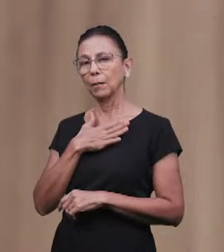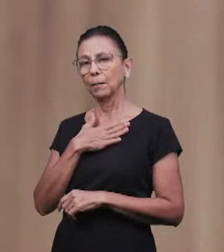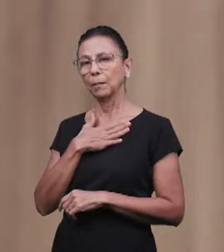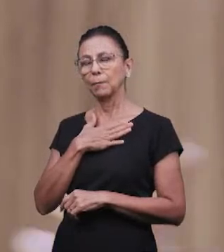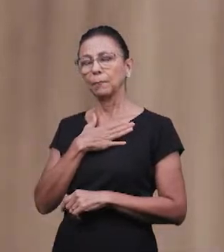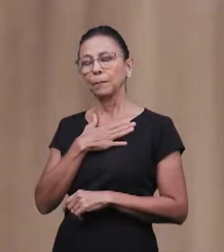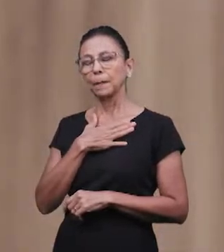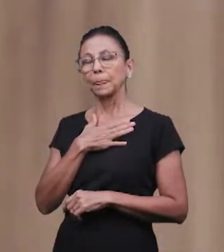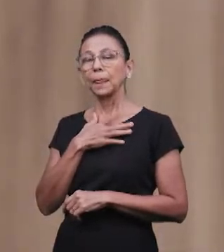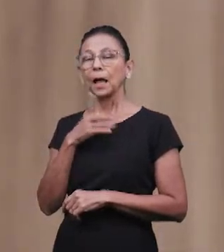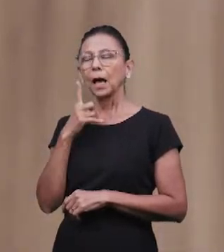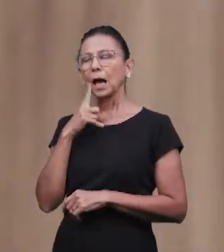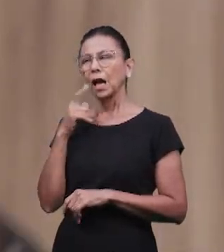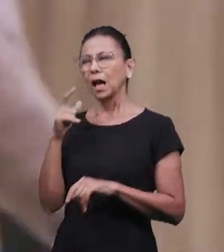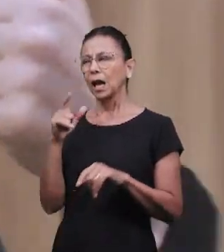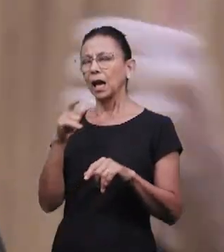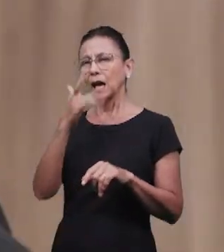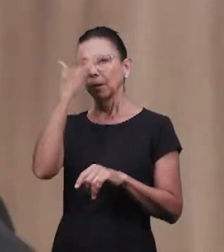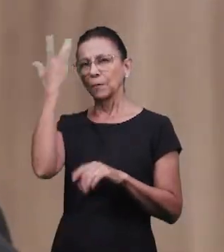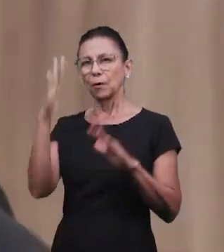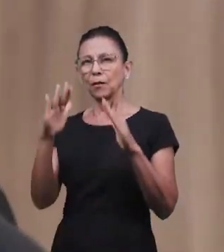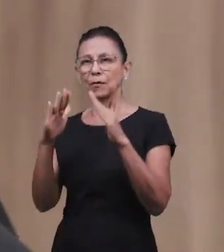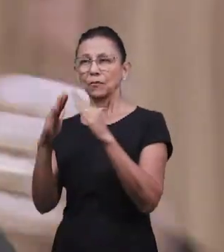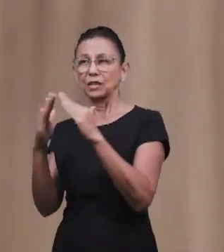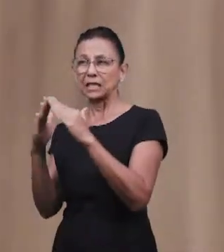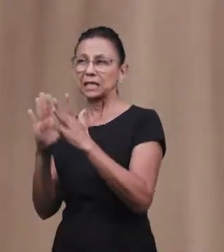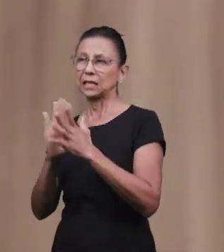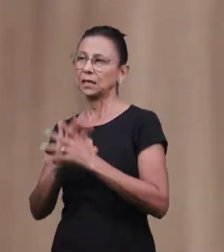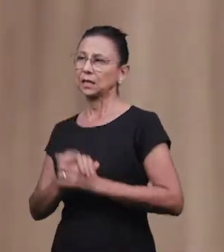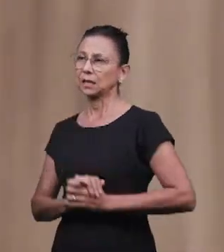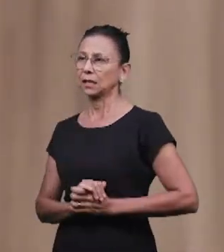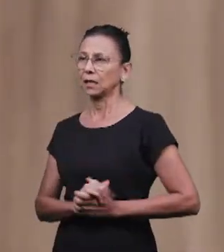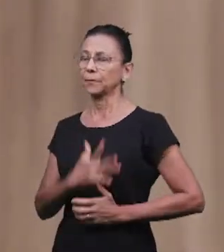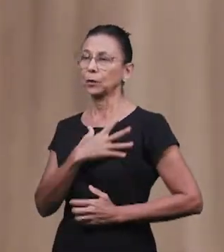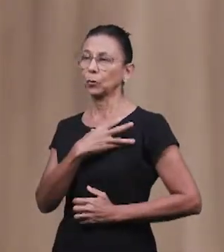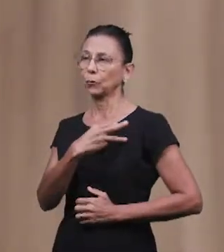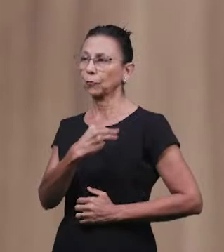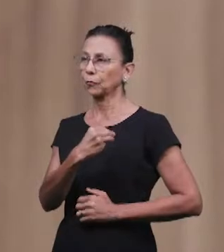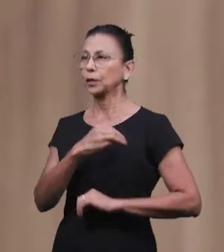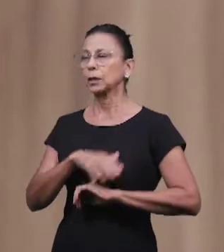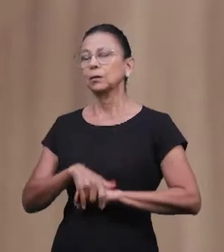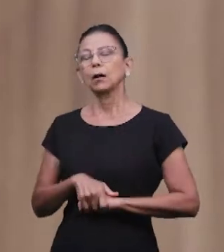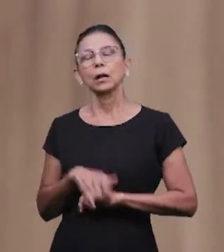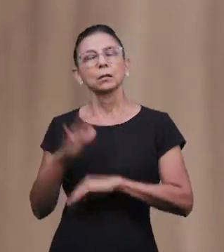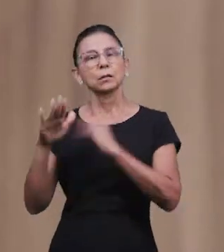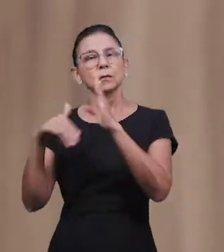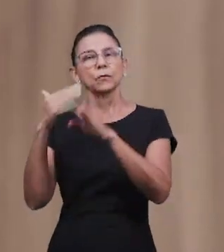da irmã, se desenvolveu legal com a Jéssica, que é fono, mas o meu não